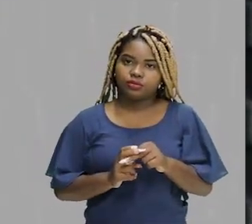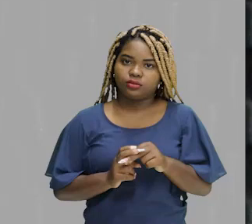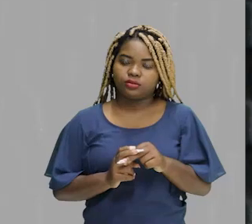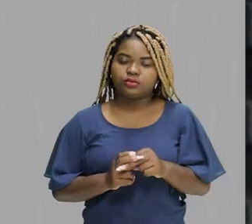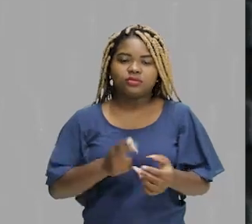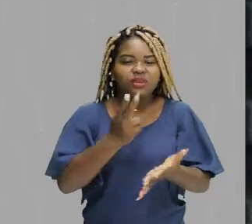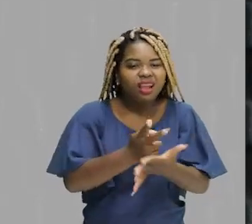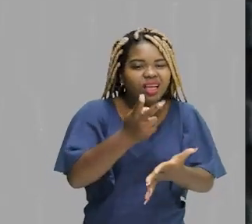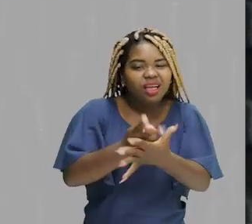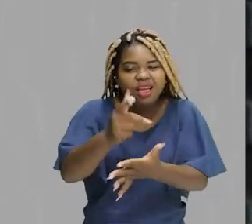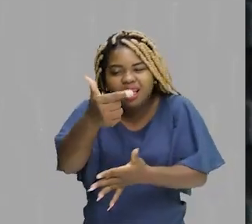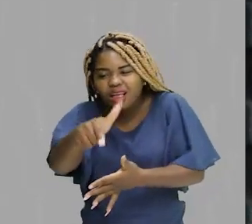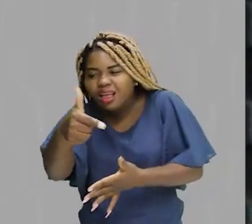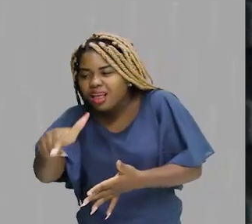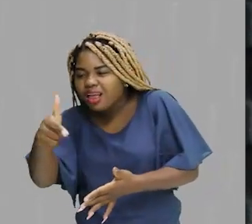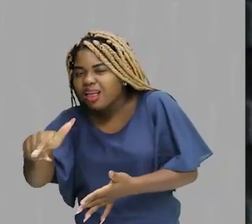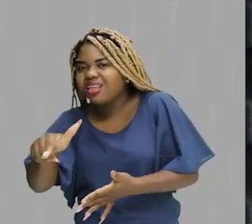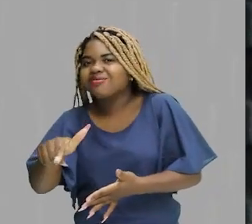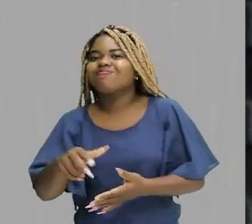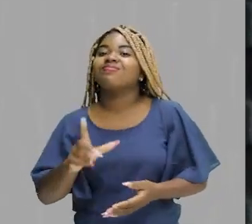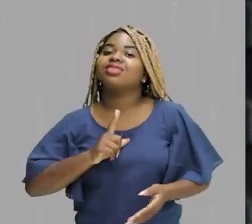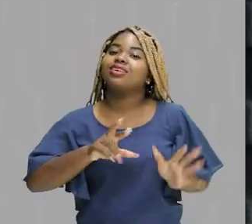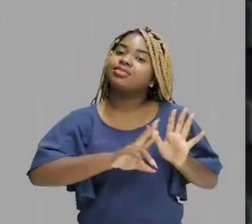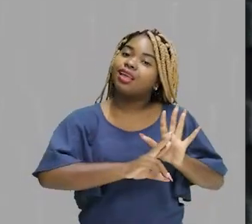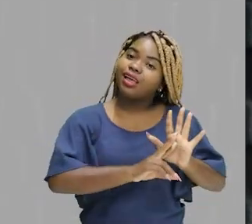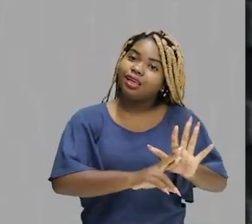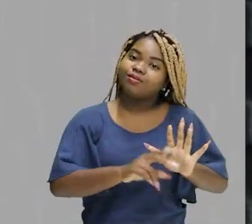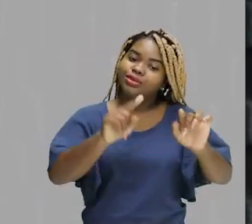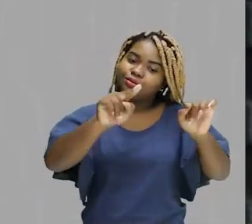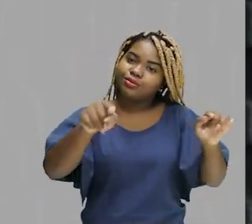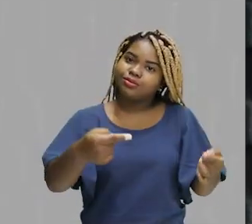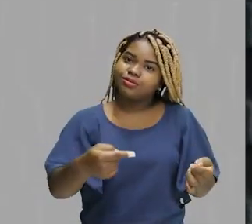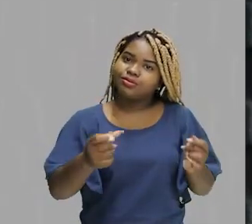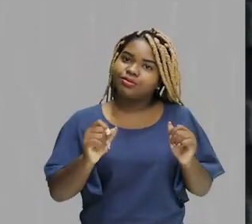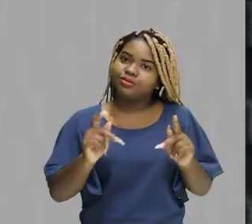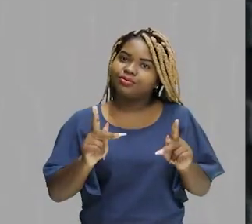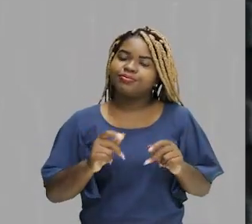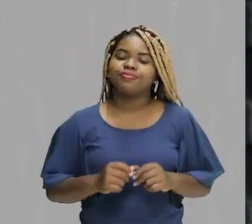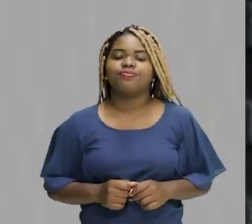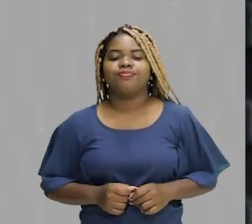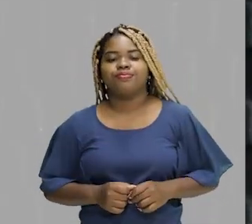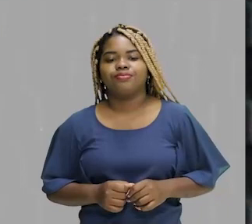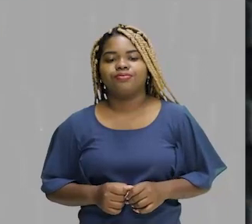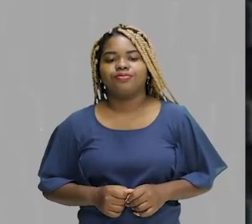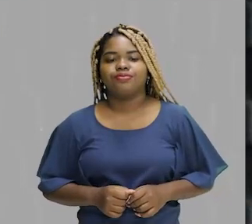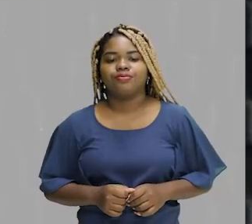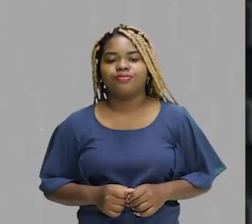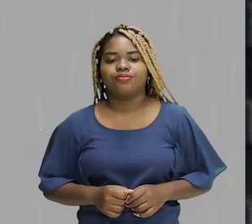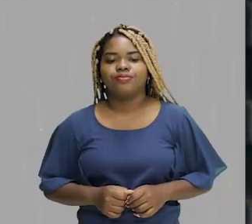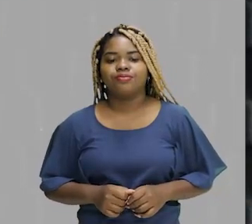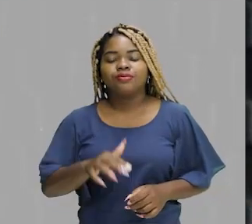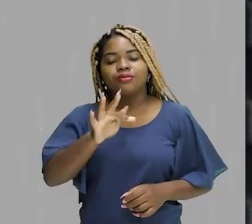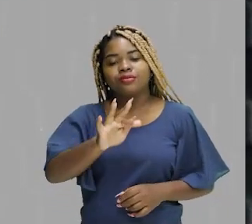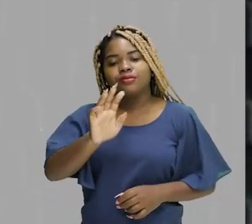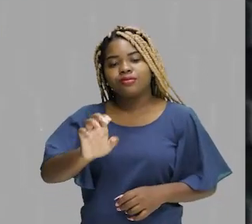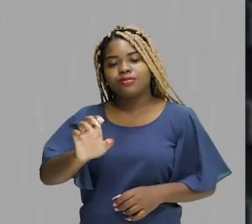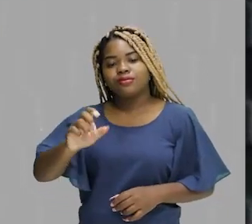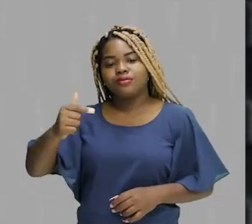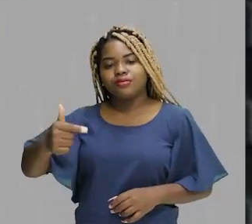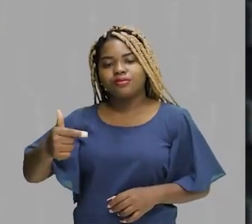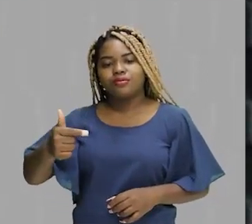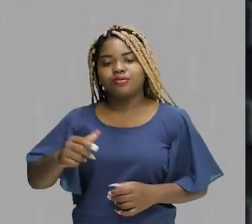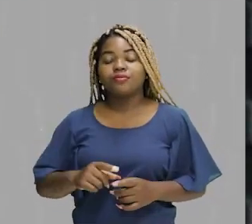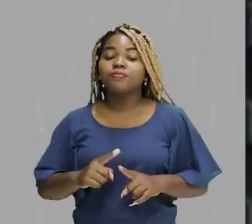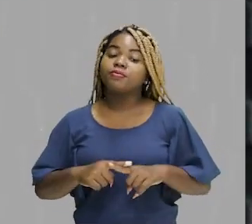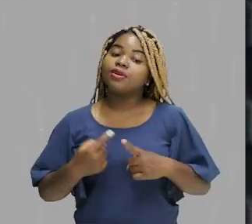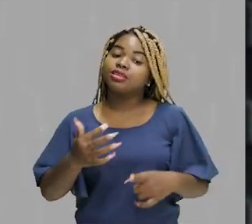assim repetido, vamos usar essa representação. Show de bola? Bom, quem é o cátion? É o ferro.